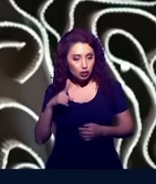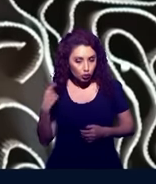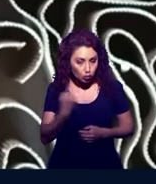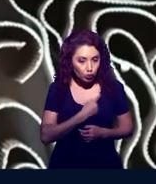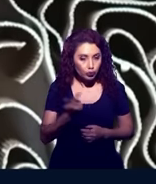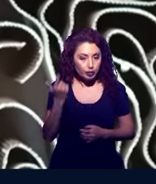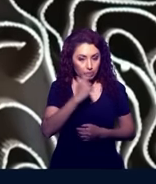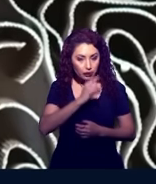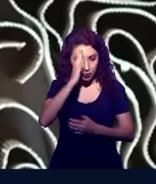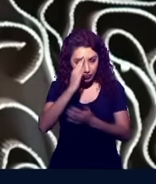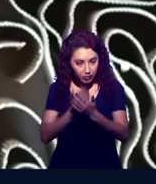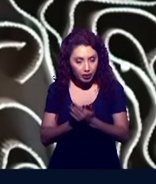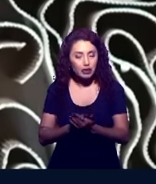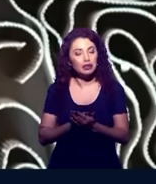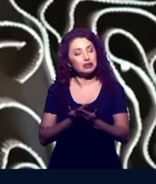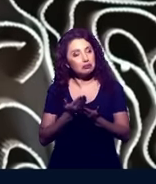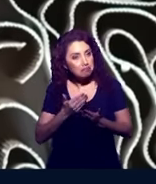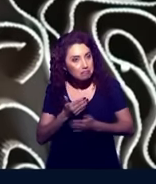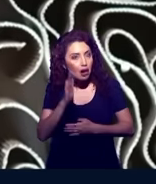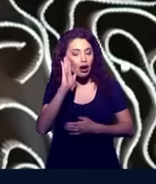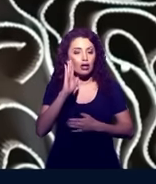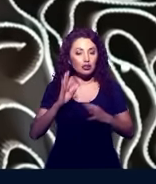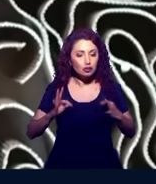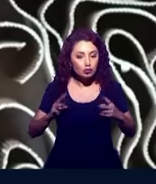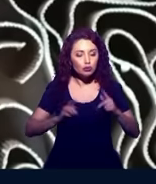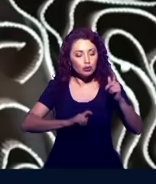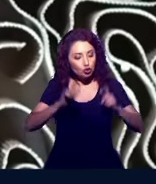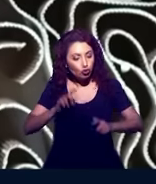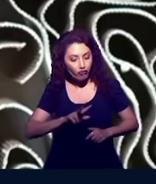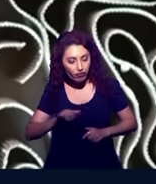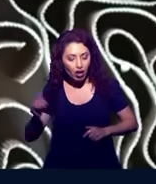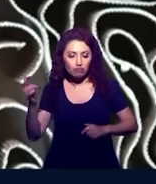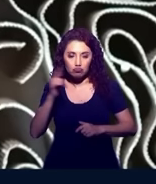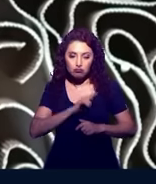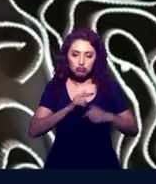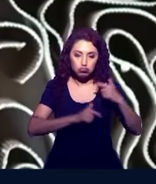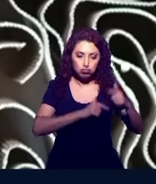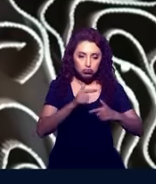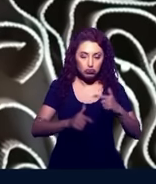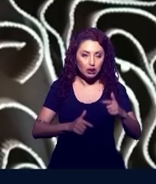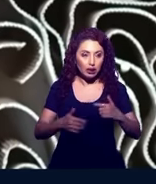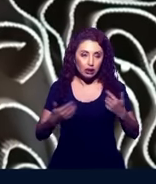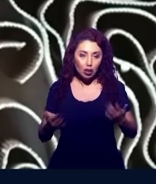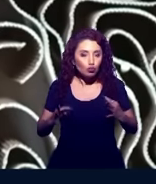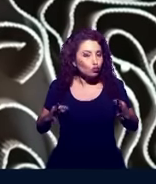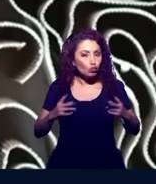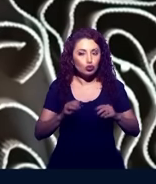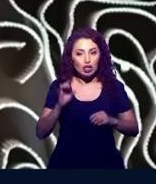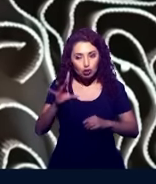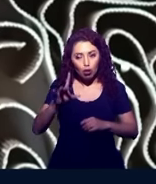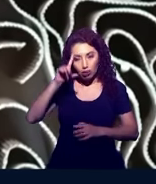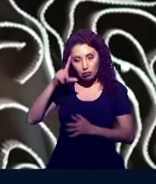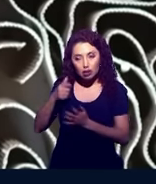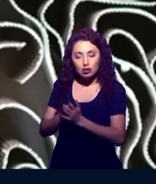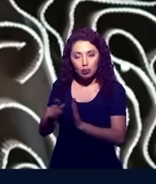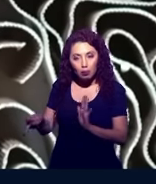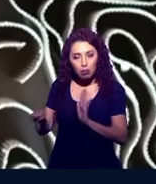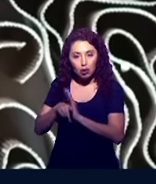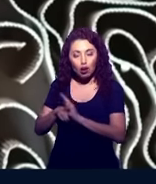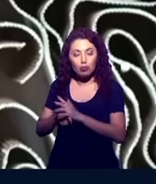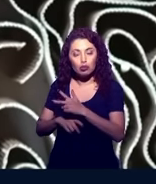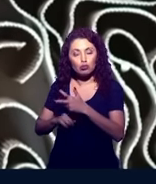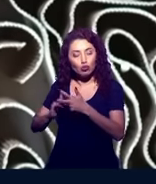confiança que olha todo mundo vai trabalhar quando falo todo mundo porque não é só decisão do executivo envolve a sociedade e congresso